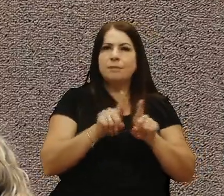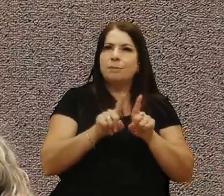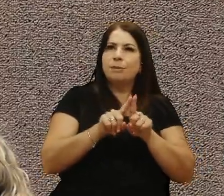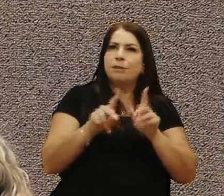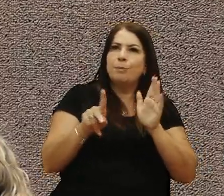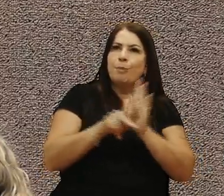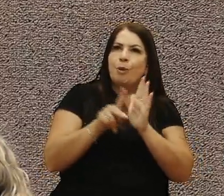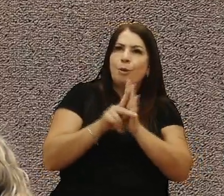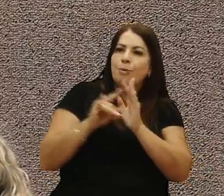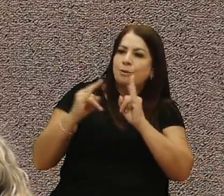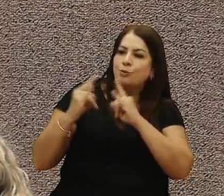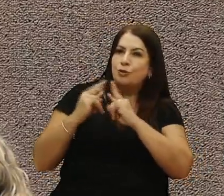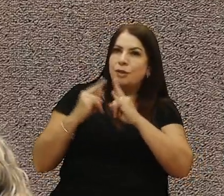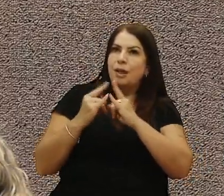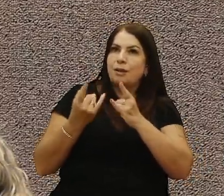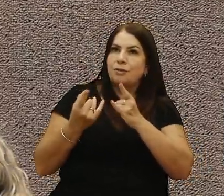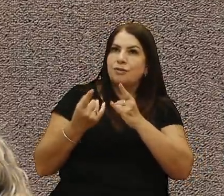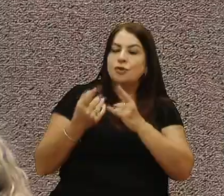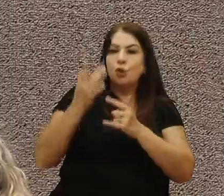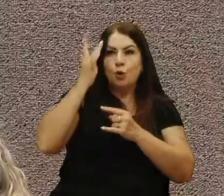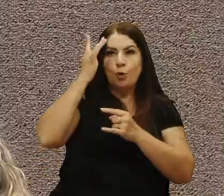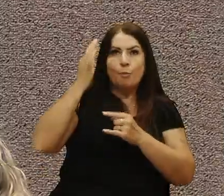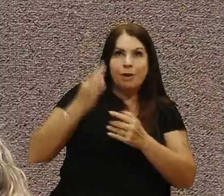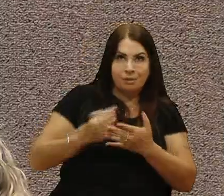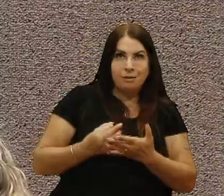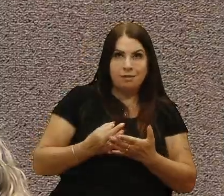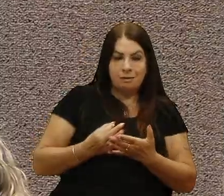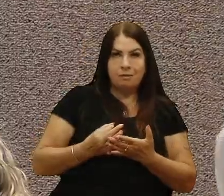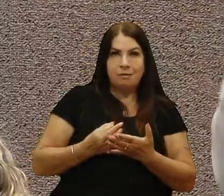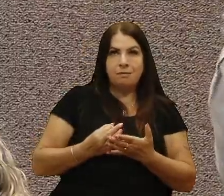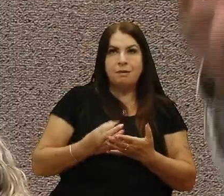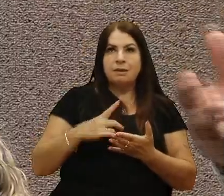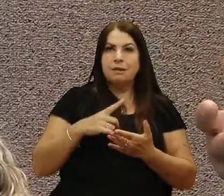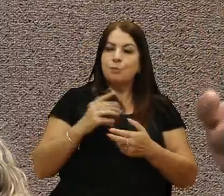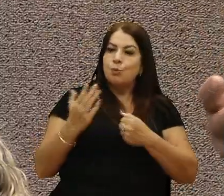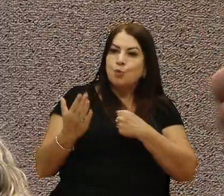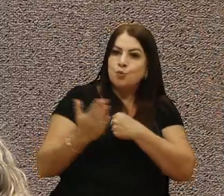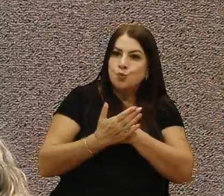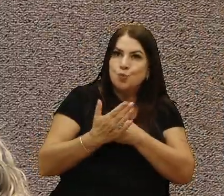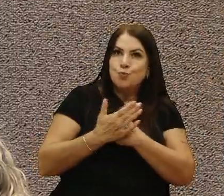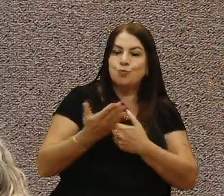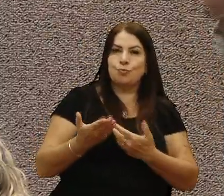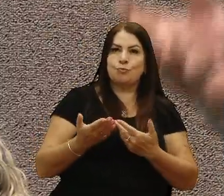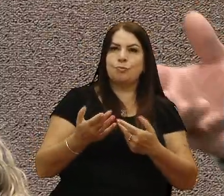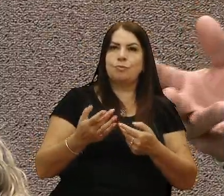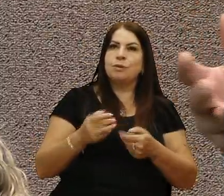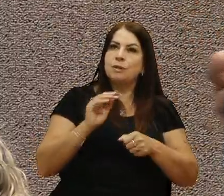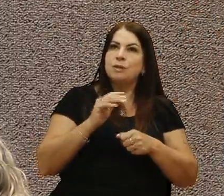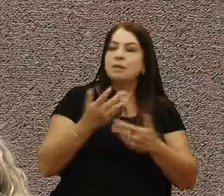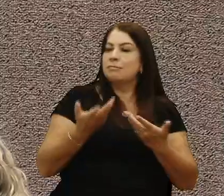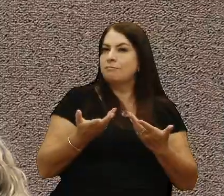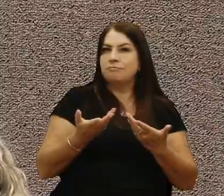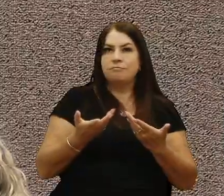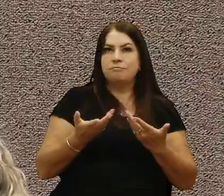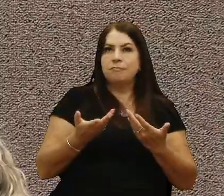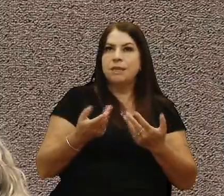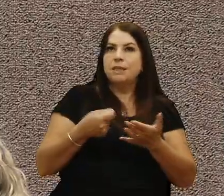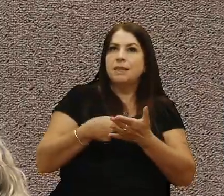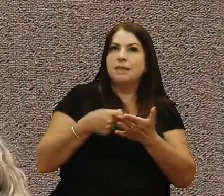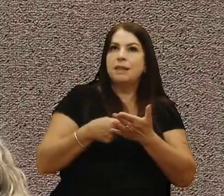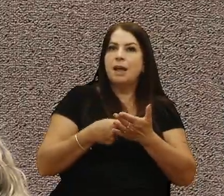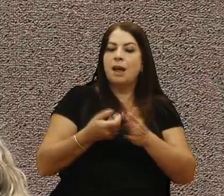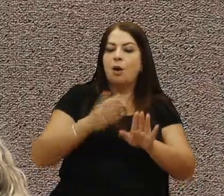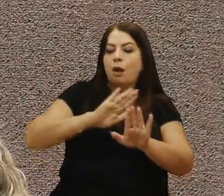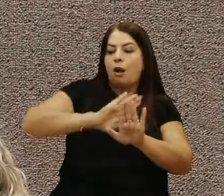próprias entidades que deveriam compreender, que deveriam colaborar, que deveriam ajudar, tentar por trás